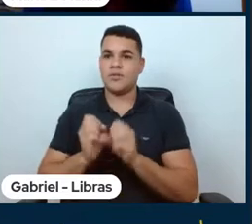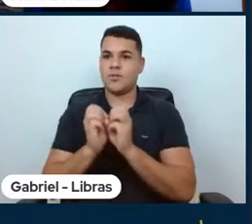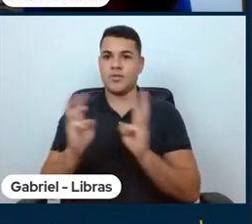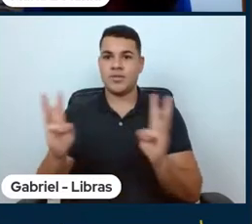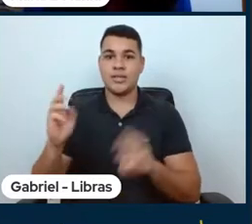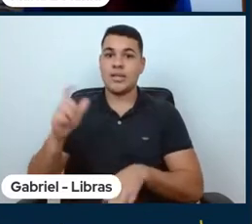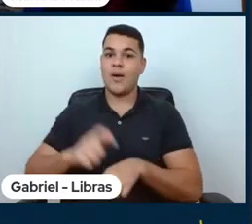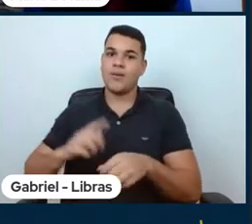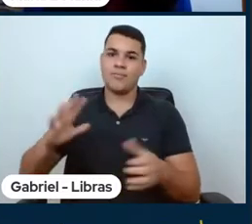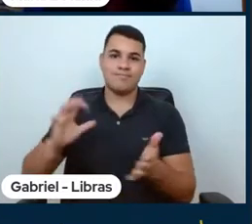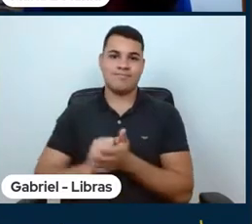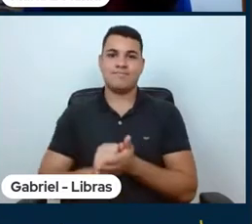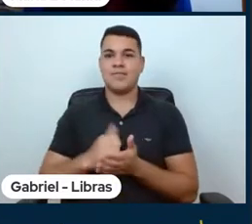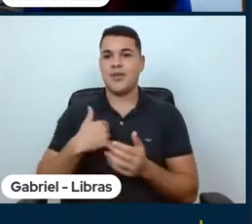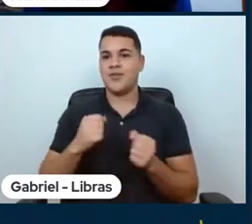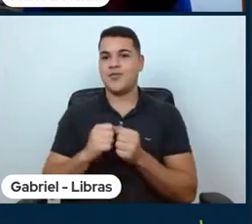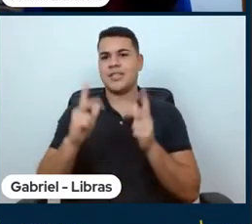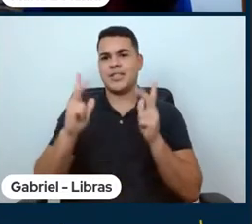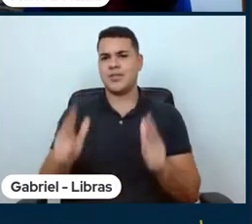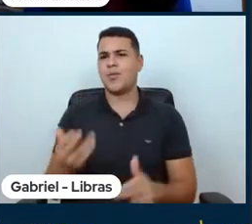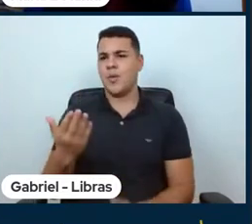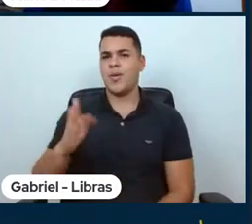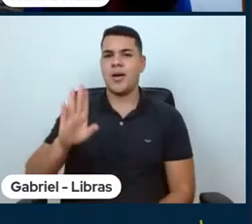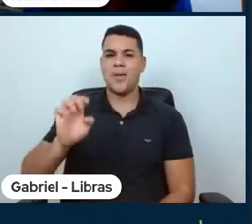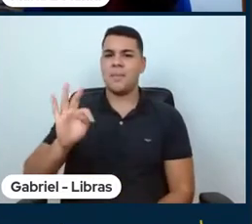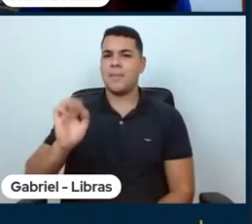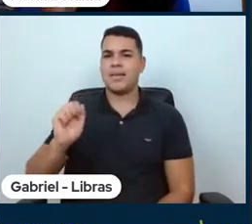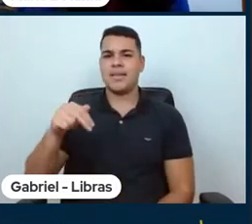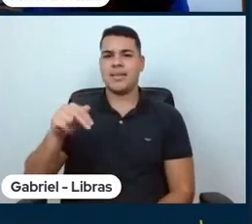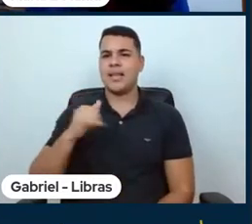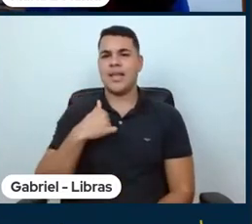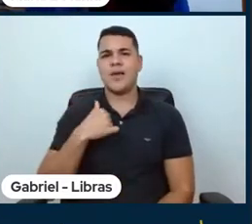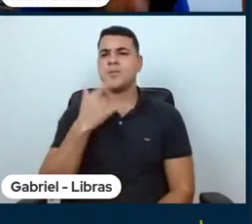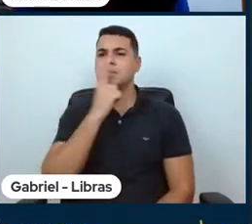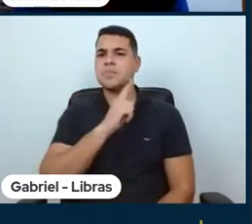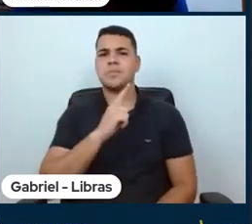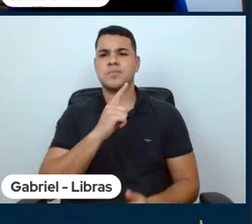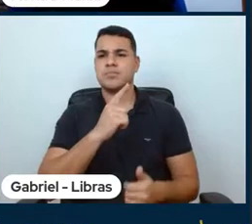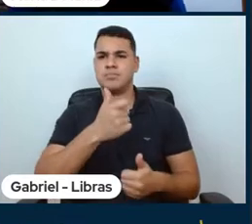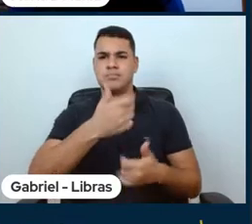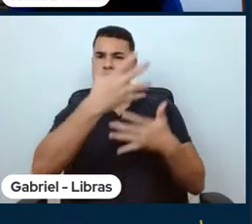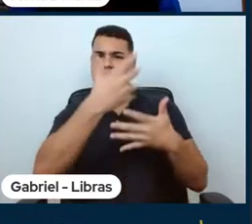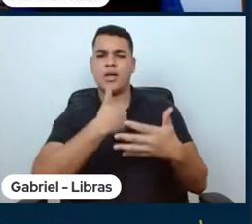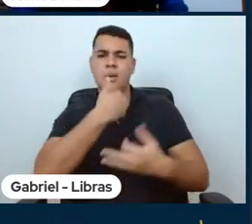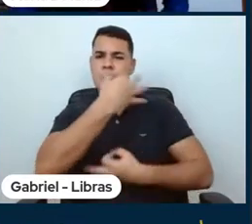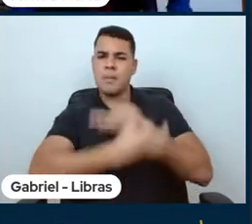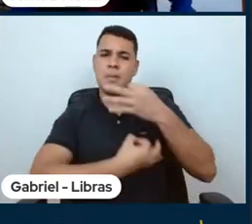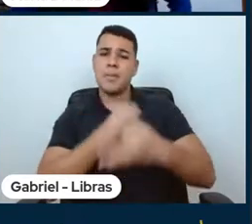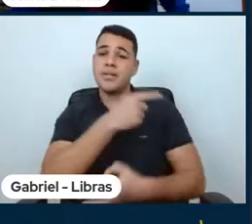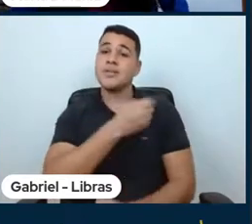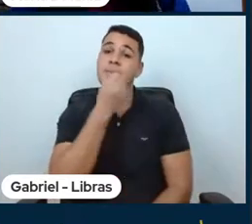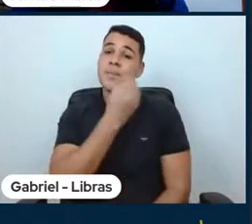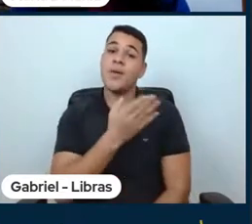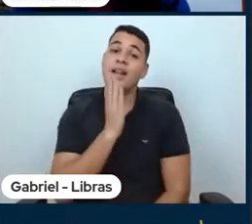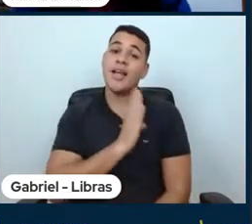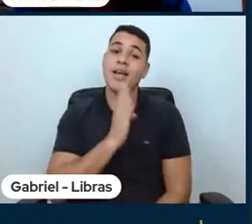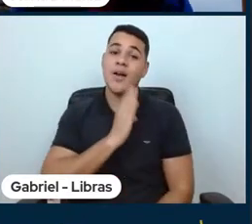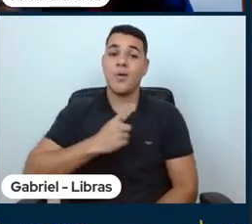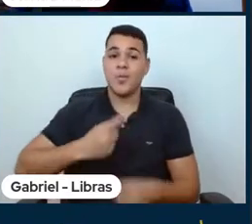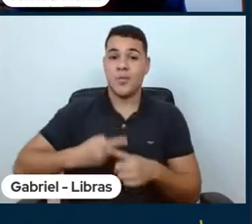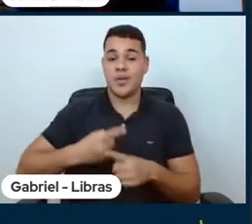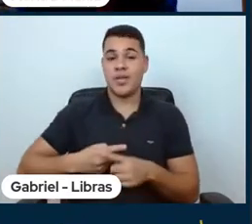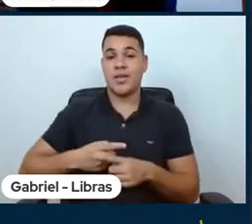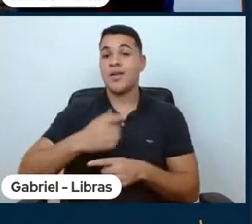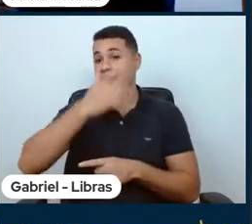e fiz a mesma coisa que a B, comentei nas coisas públicas, porque eu acho que isso é uma coisa legal, porque os